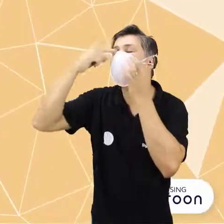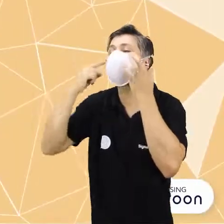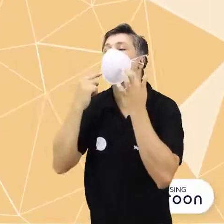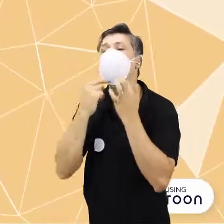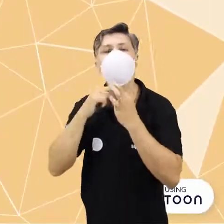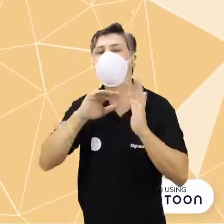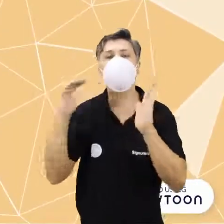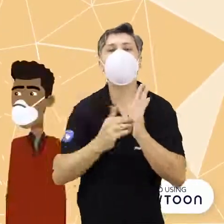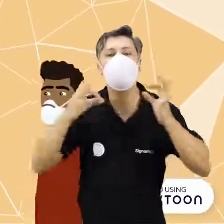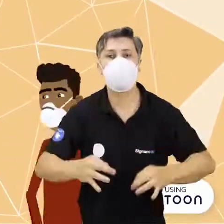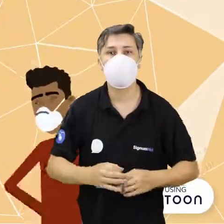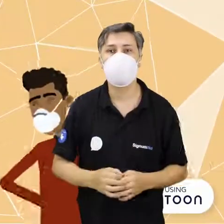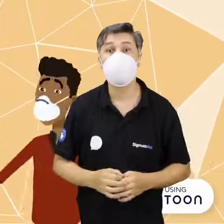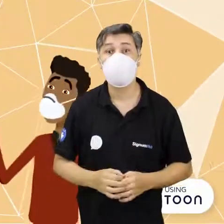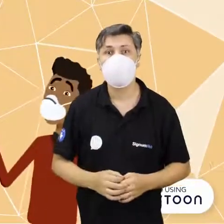e o queixo.